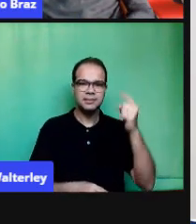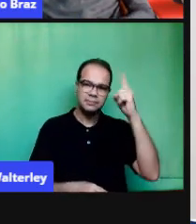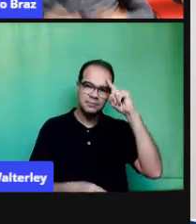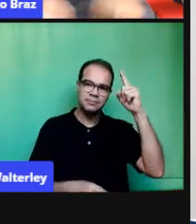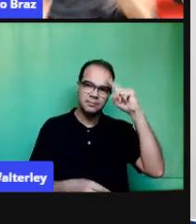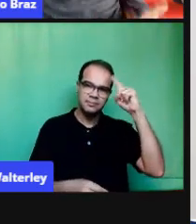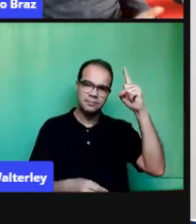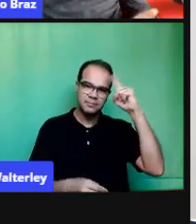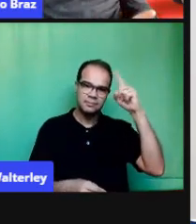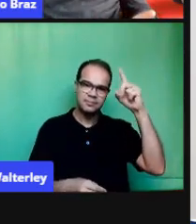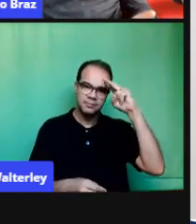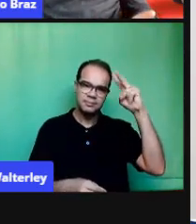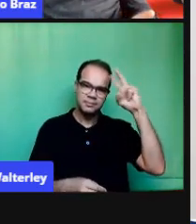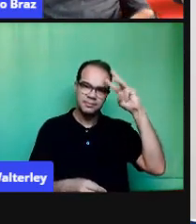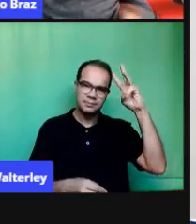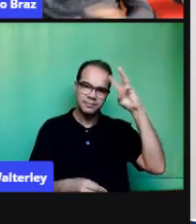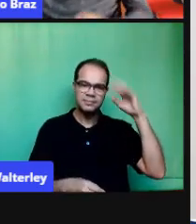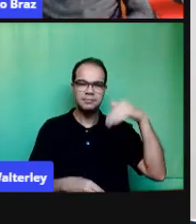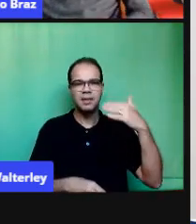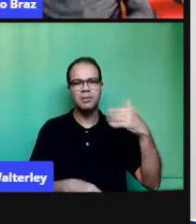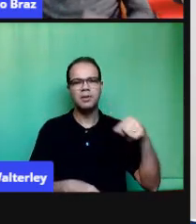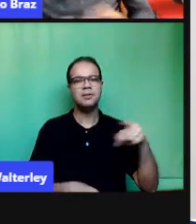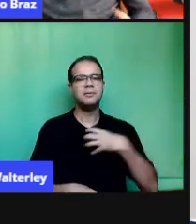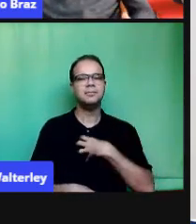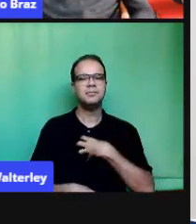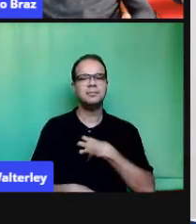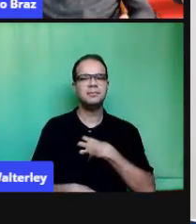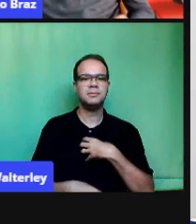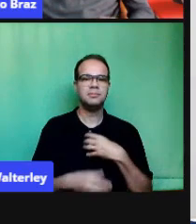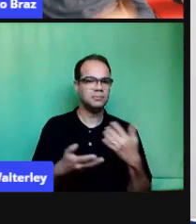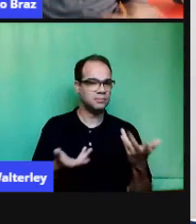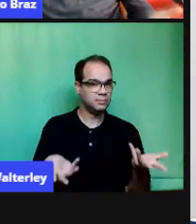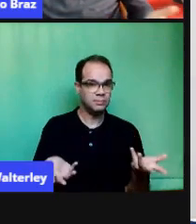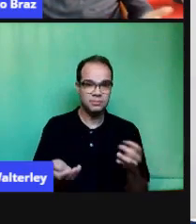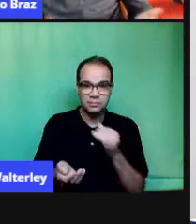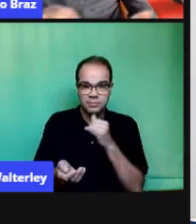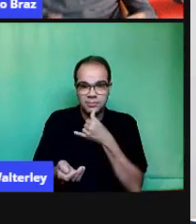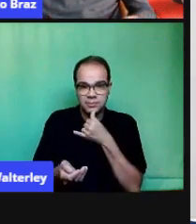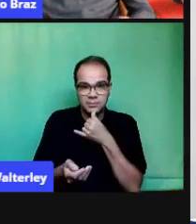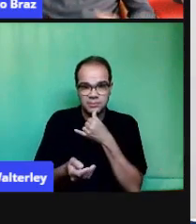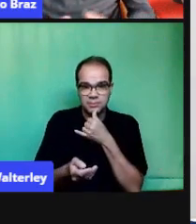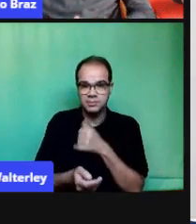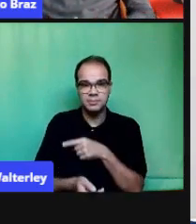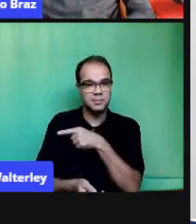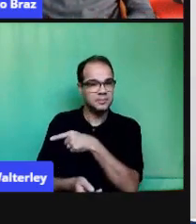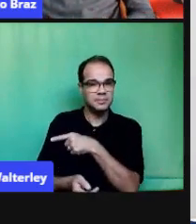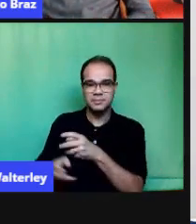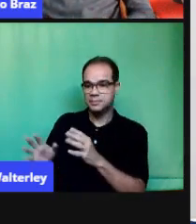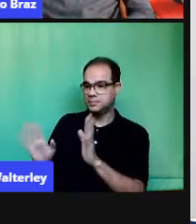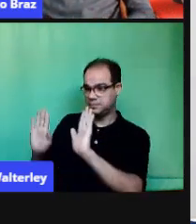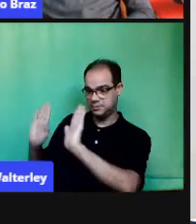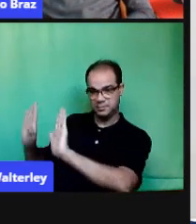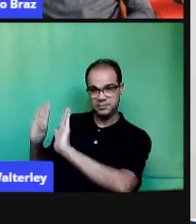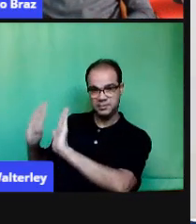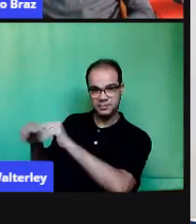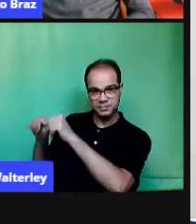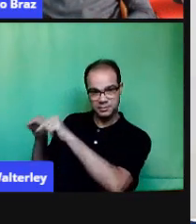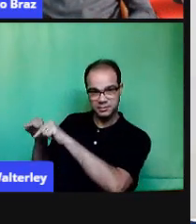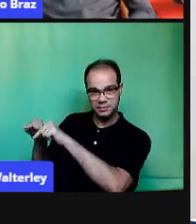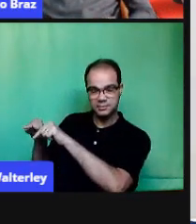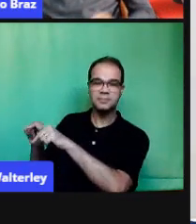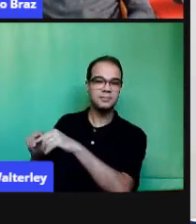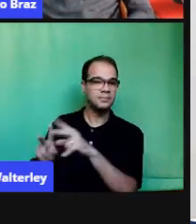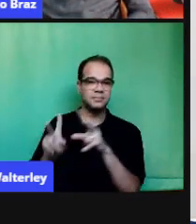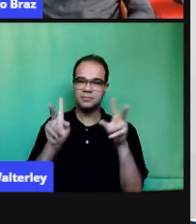animais, são seres totalmente sociáveis e estão aptos para interagir com outros animais e com seres humanos. Então, o